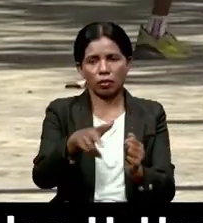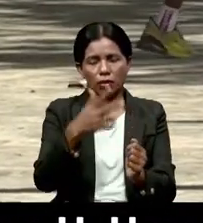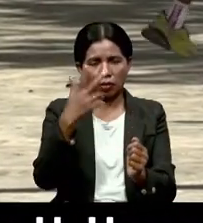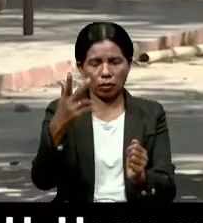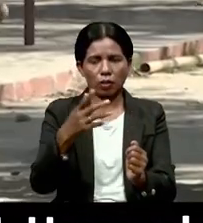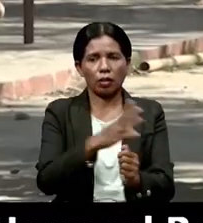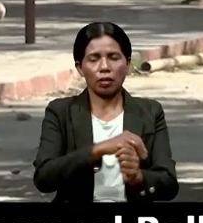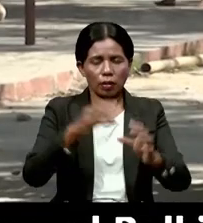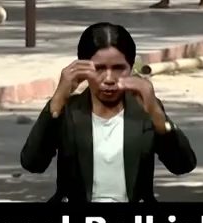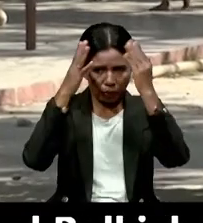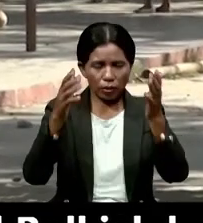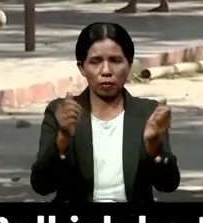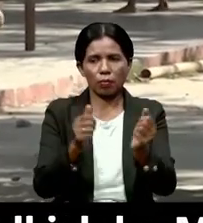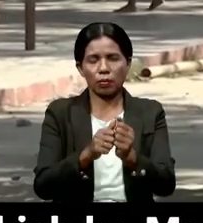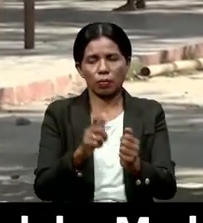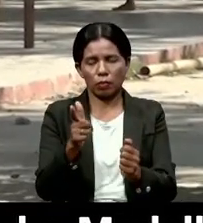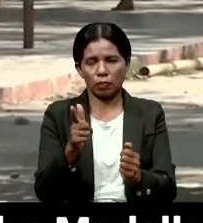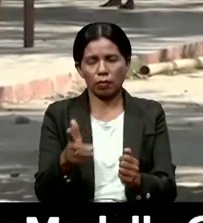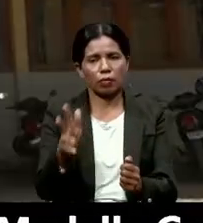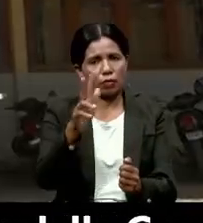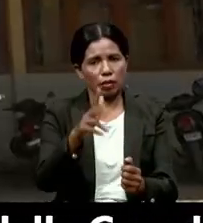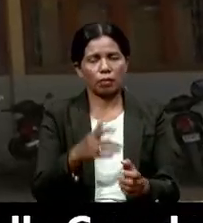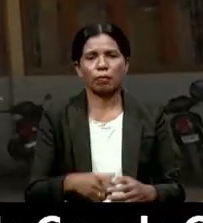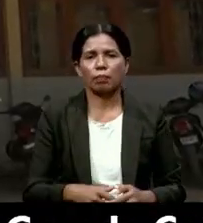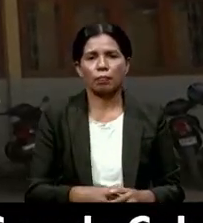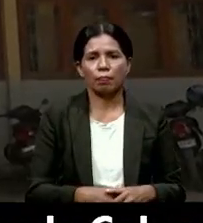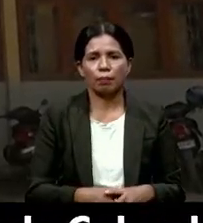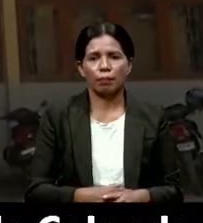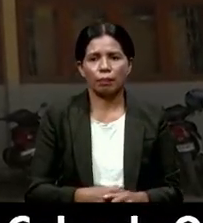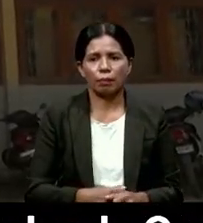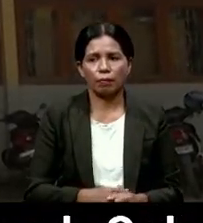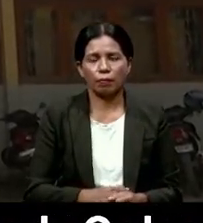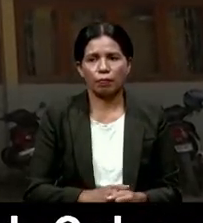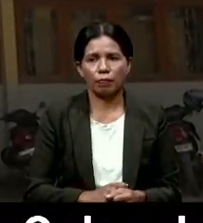ho total profesores ruanulu resintolu. Jacinto Fuka, Emerenciana Martins, GMN.